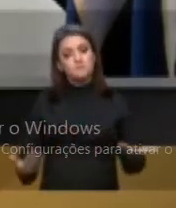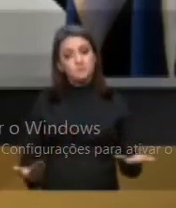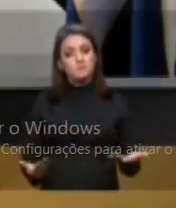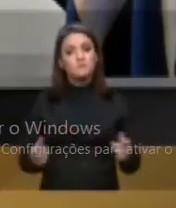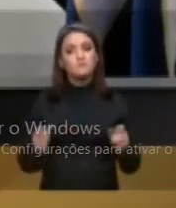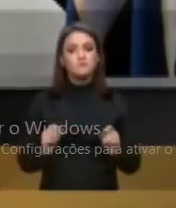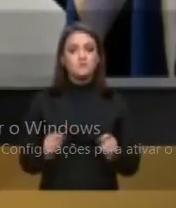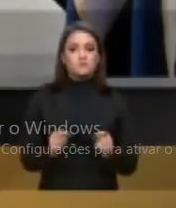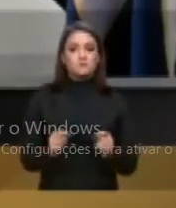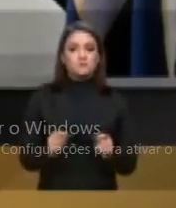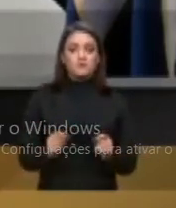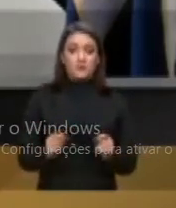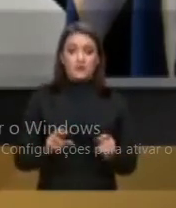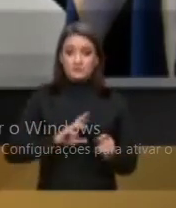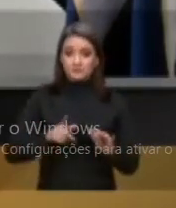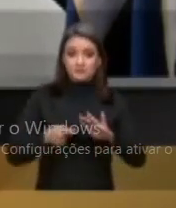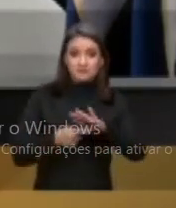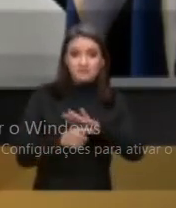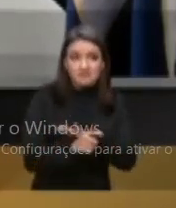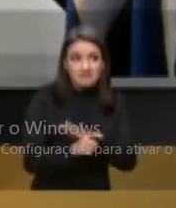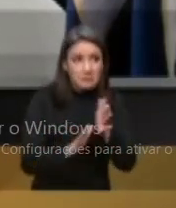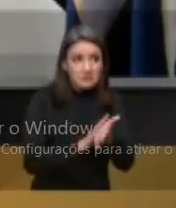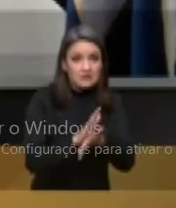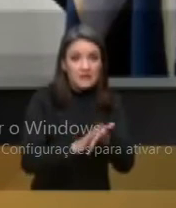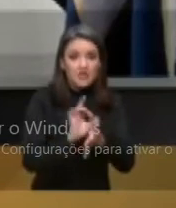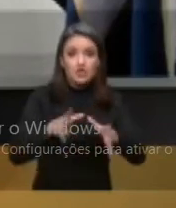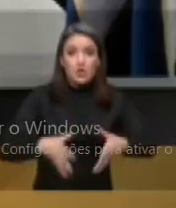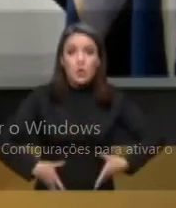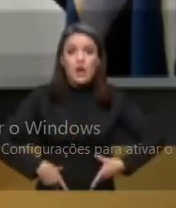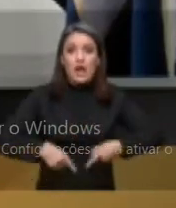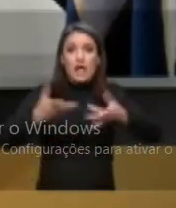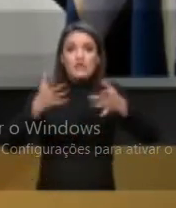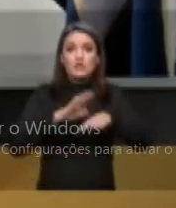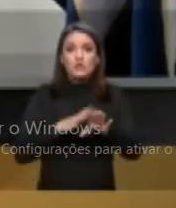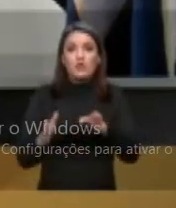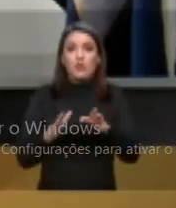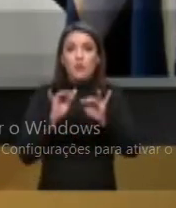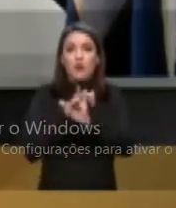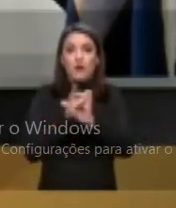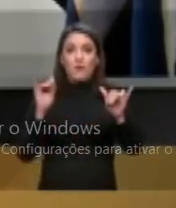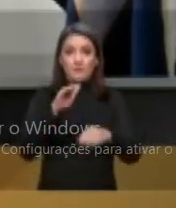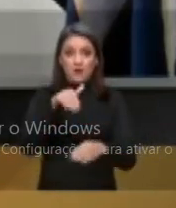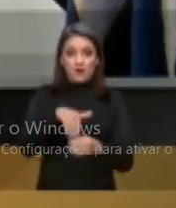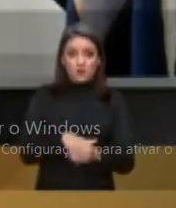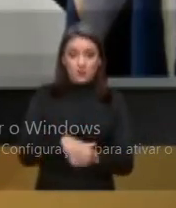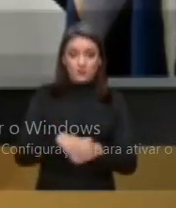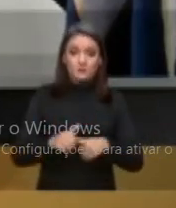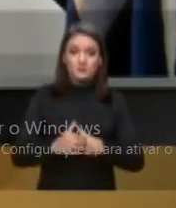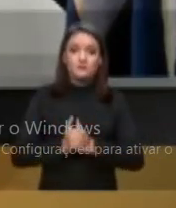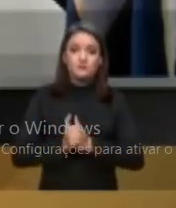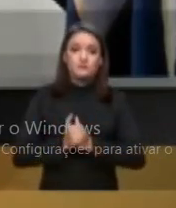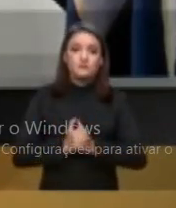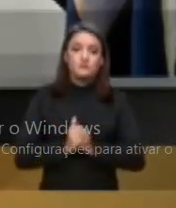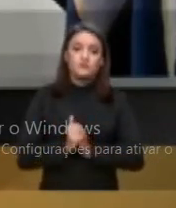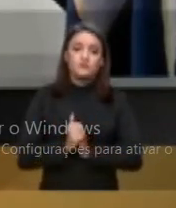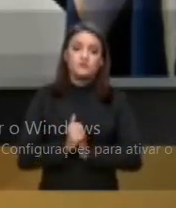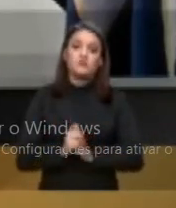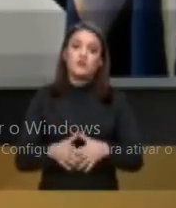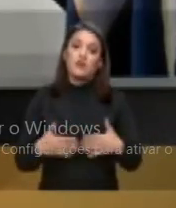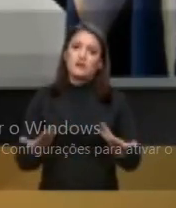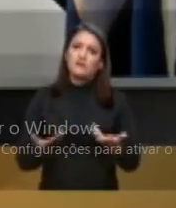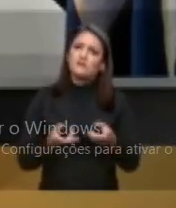partidário, objeto da norma vigiada, que além de não tratar de investimento, limita-se aos gastos temporários da campanha